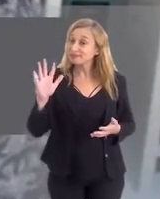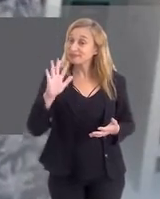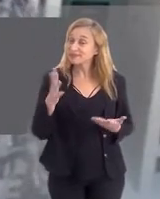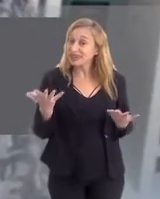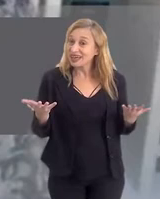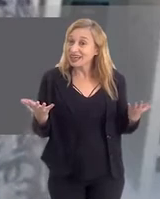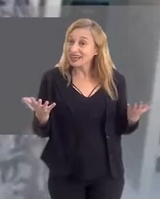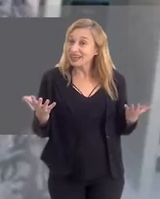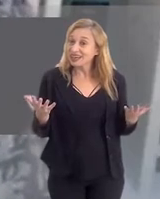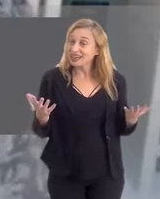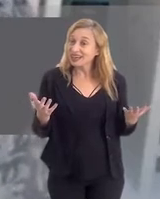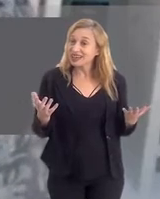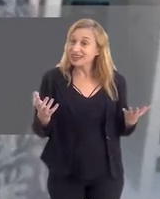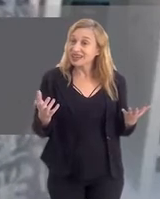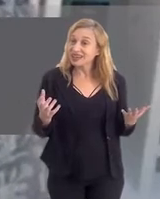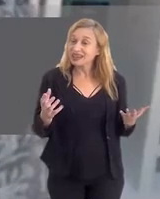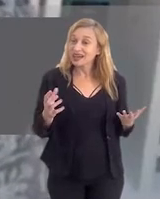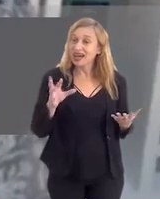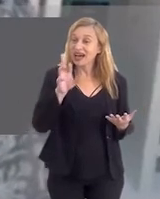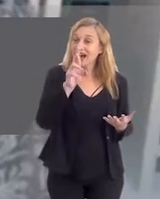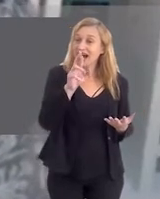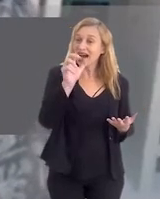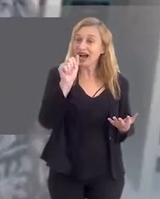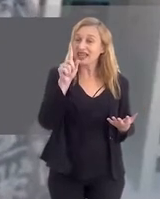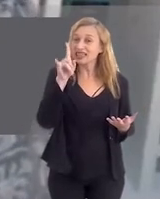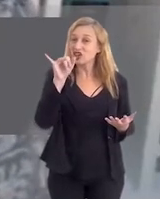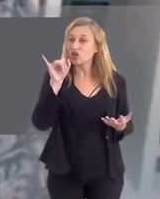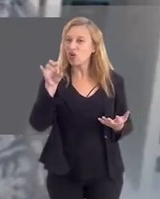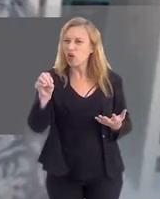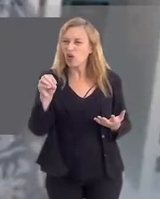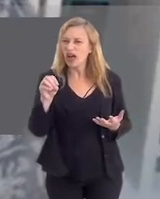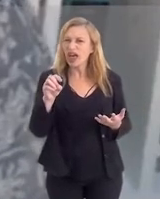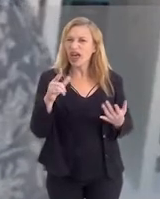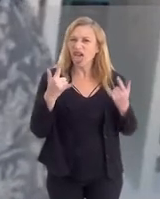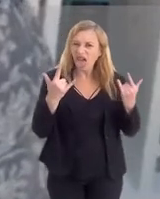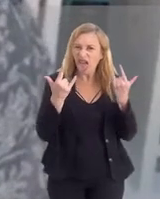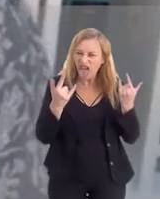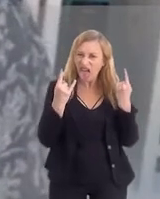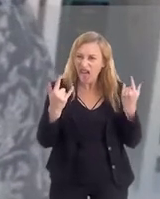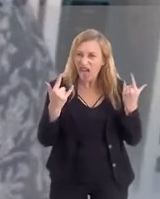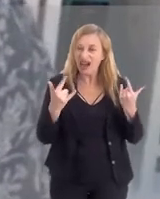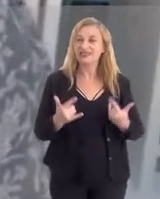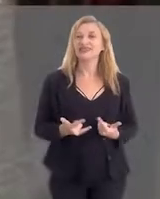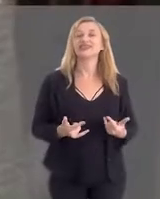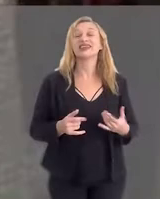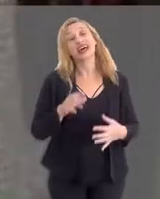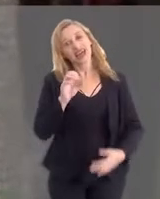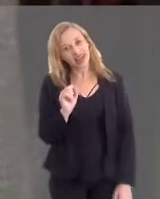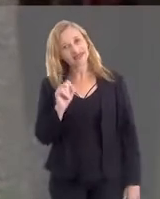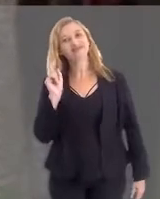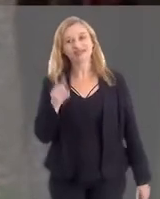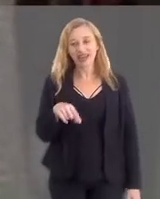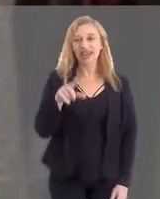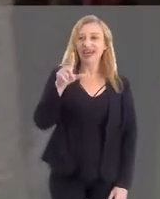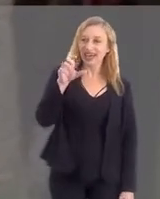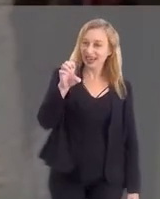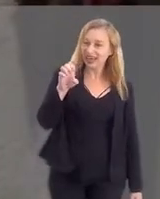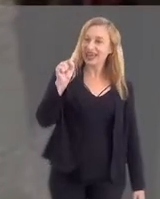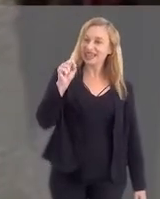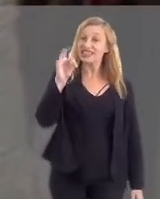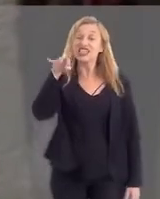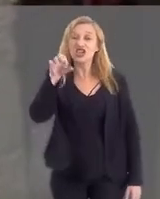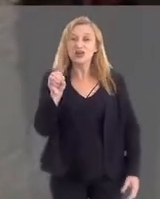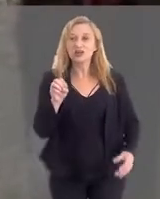para nós, em geral, para o público, o que é hardcore? É rock pesado? É um